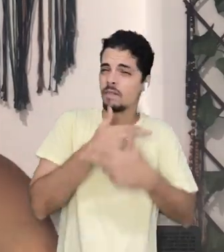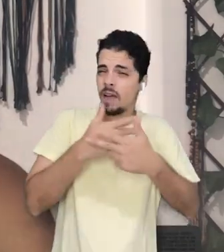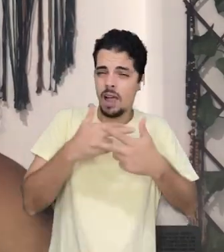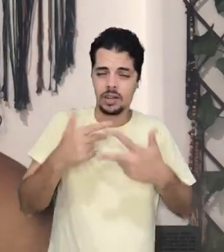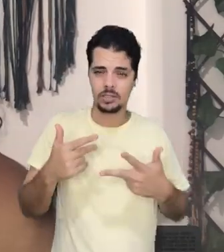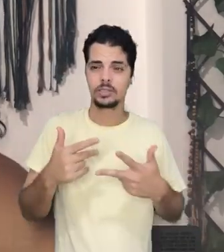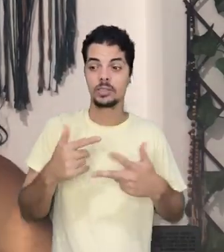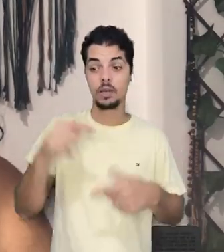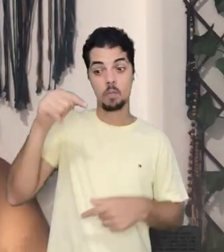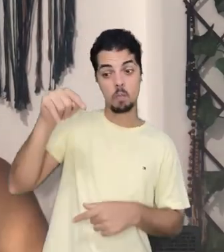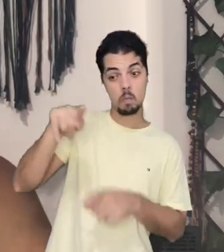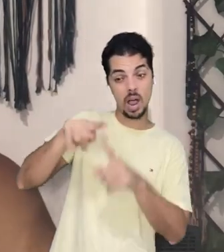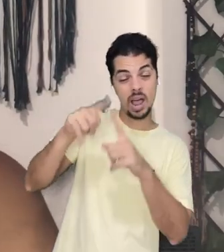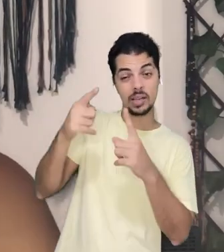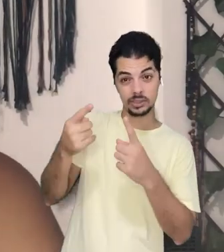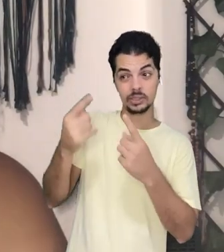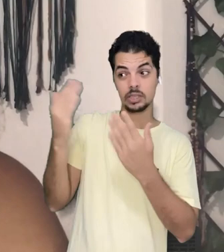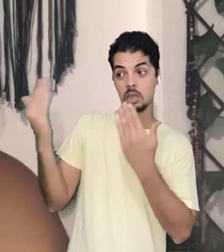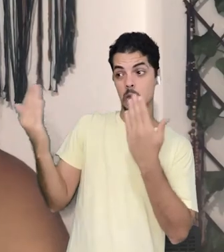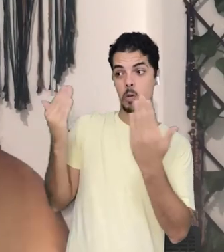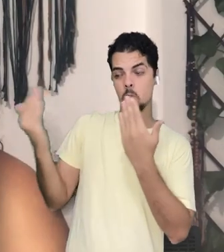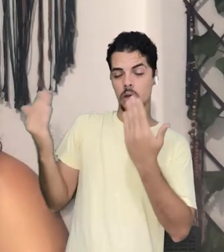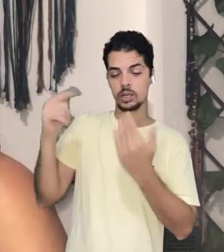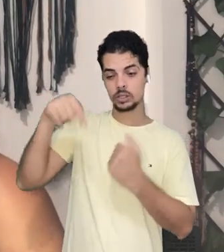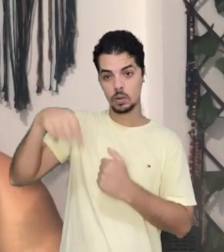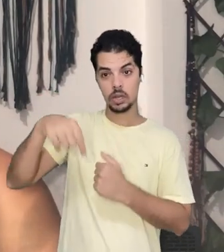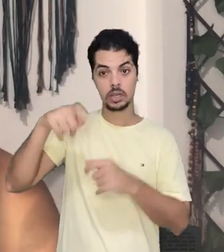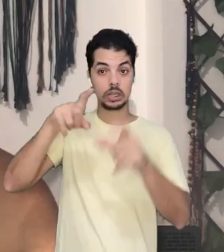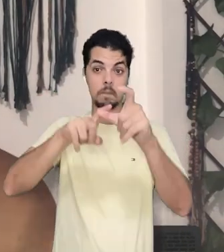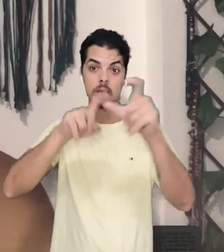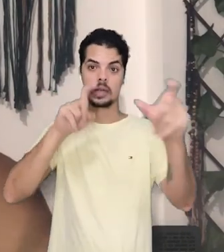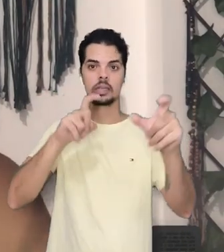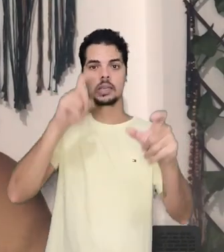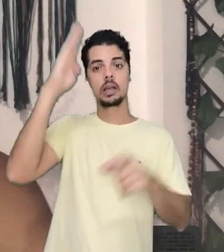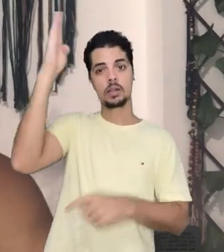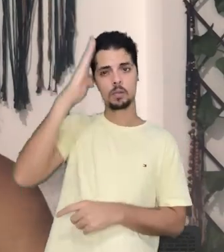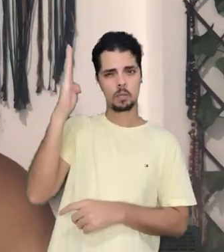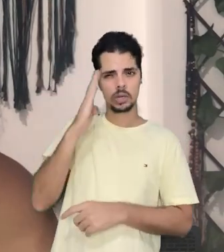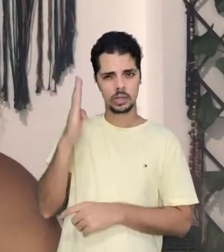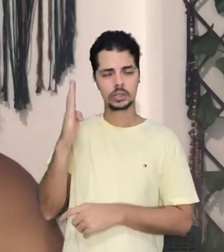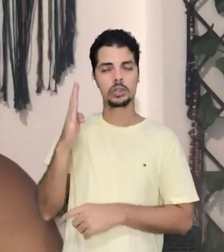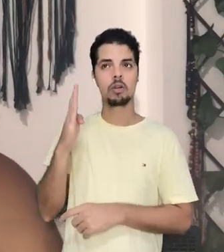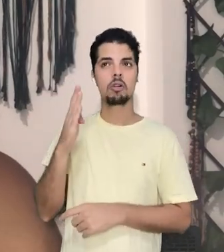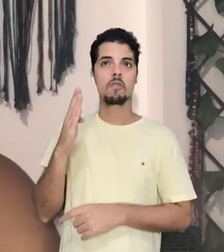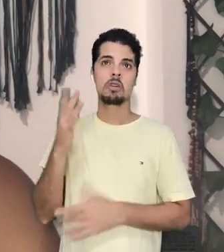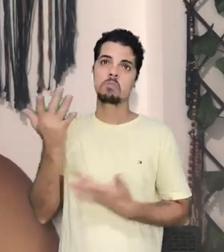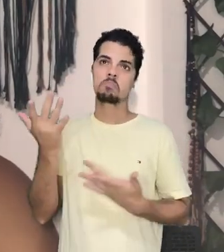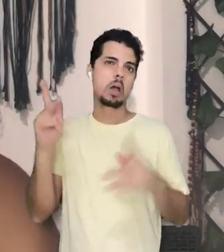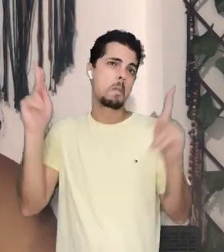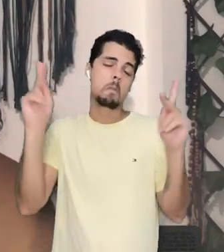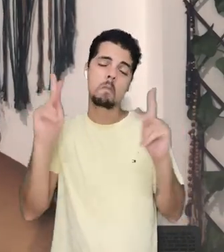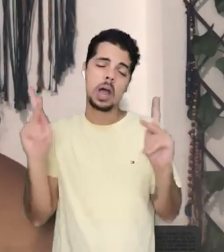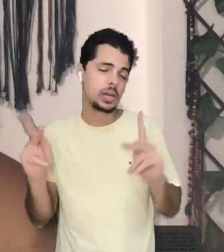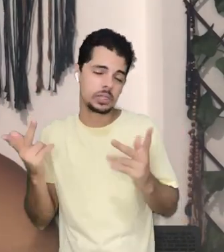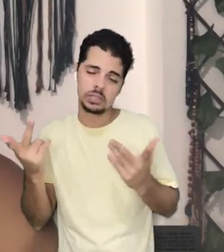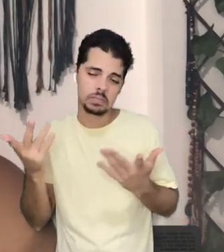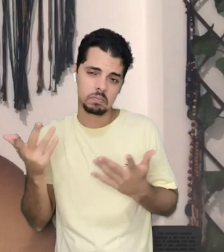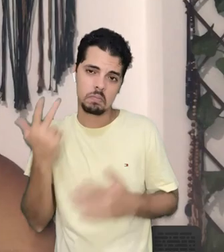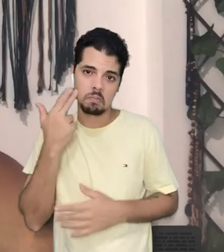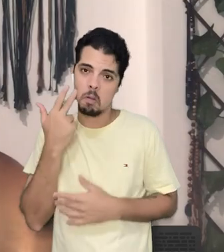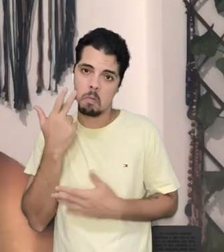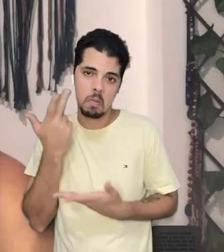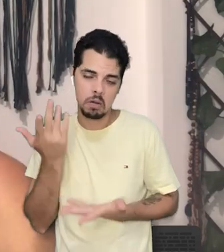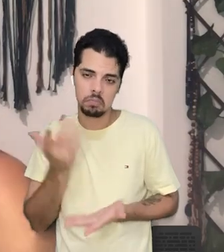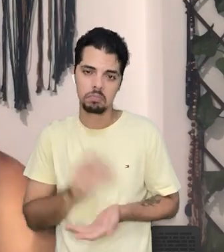o processo revolucionário ocorrido na Bahia, por exemplo. Mas o que o autor quer